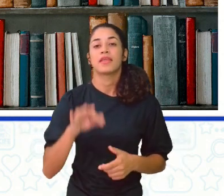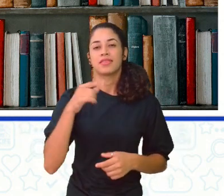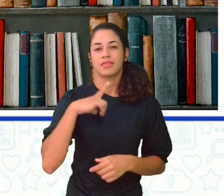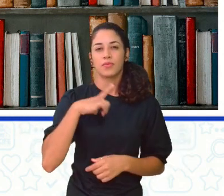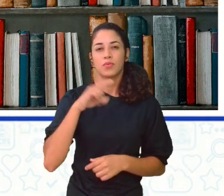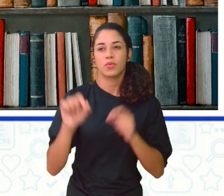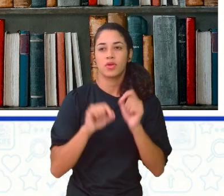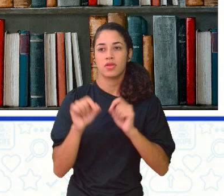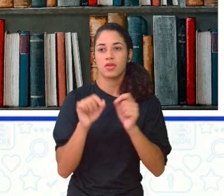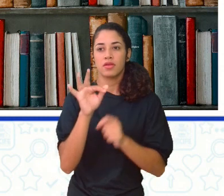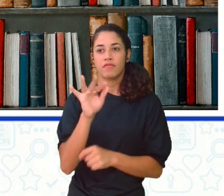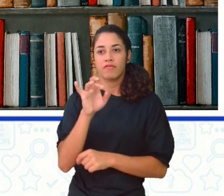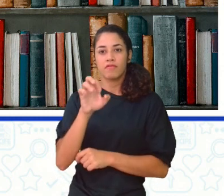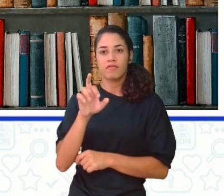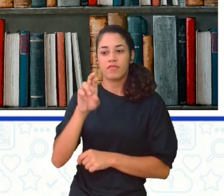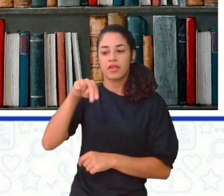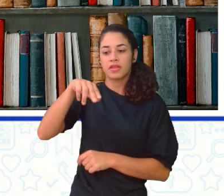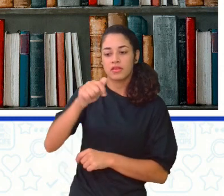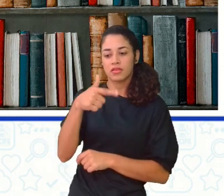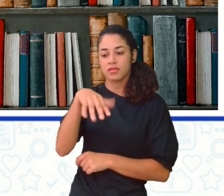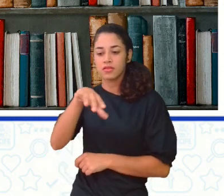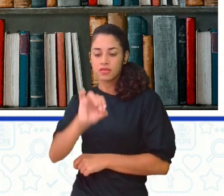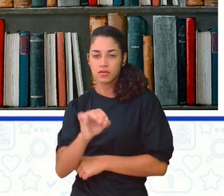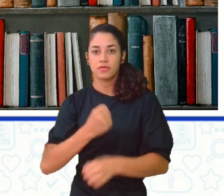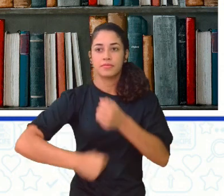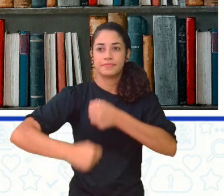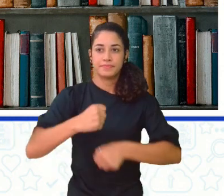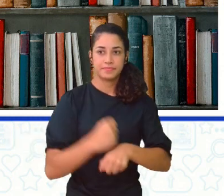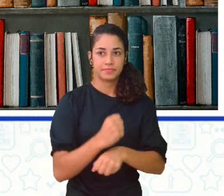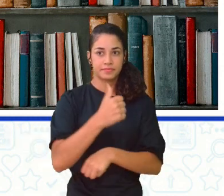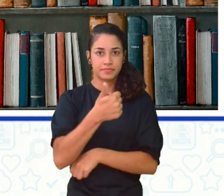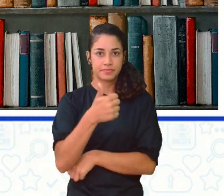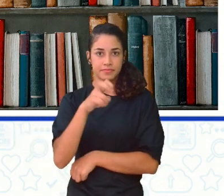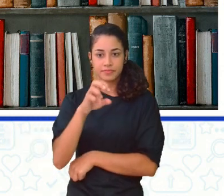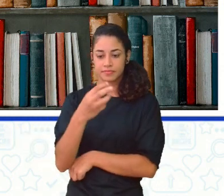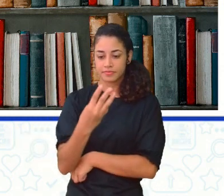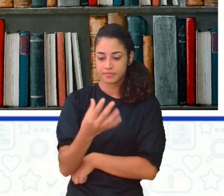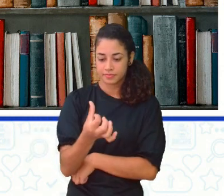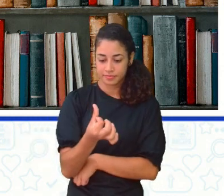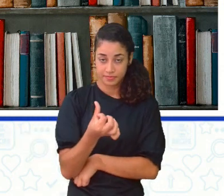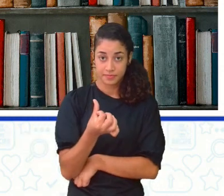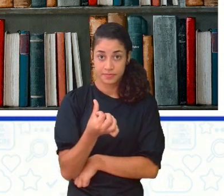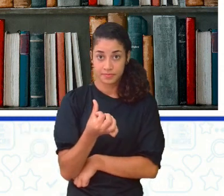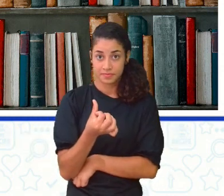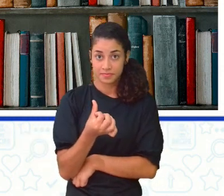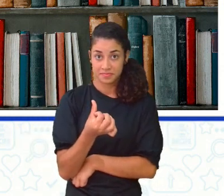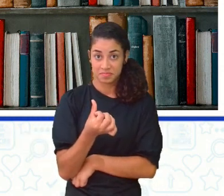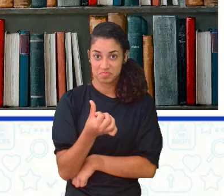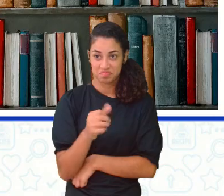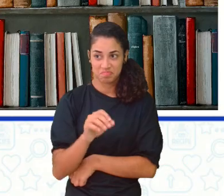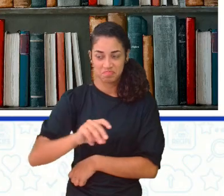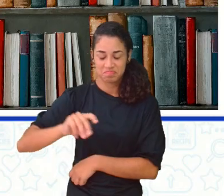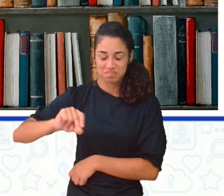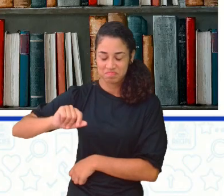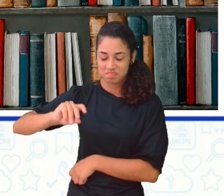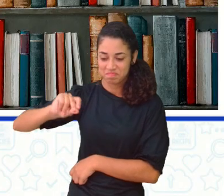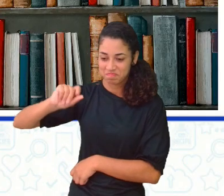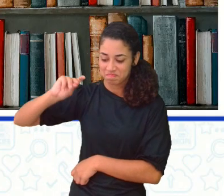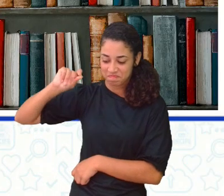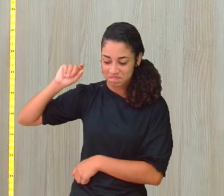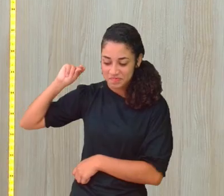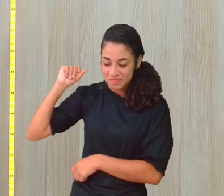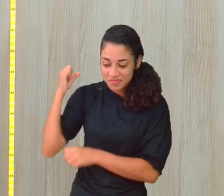Lisboa, vírgula, edição de 1536. Tem, ó, quanto tempo? Bastante tempo,